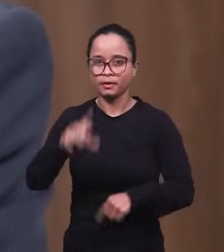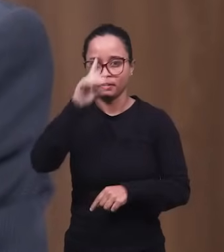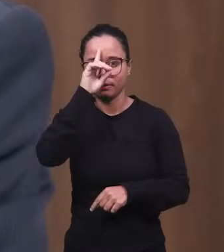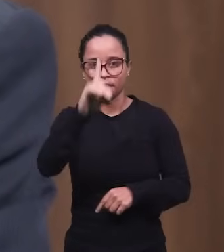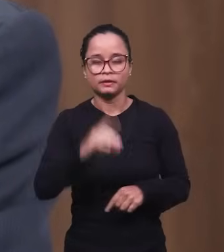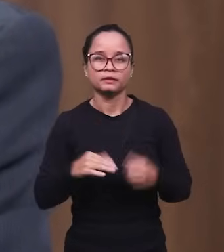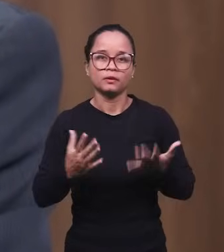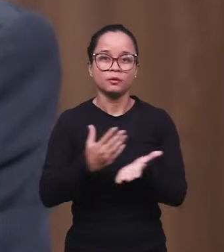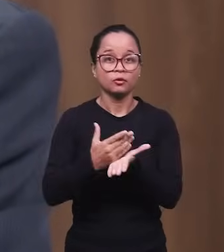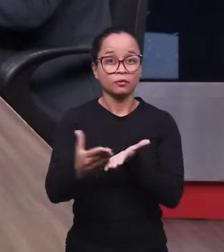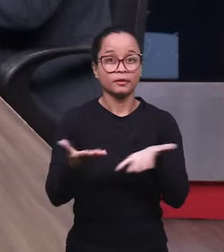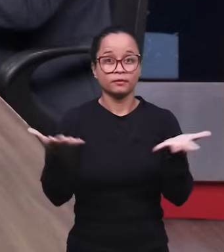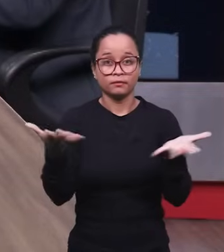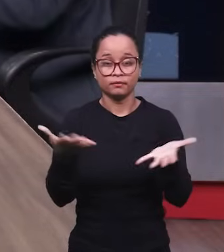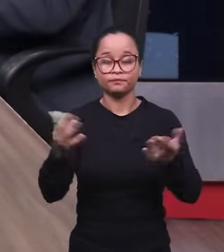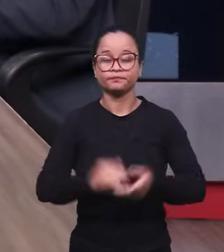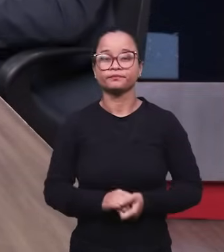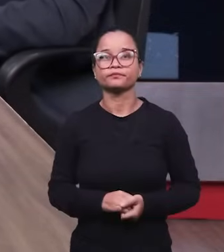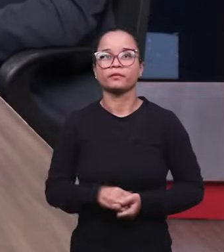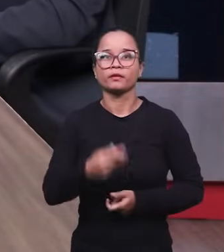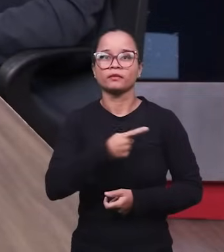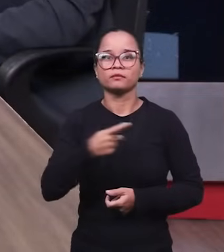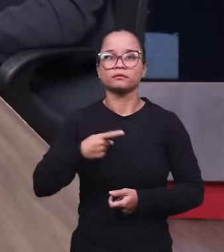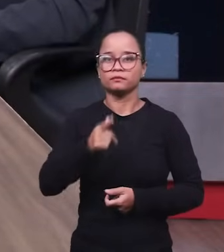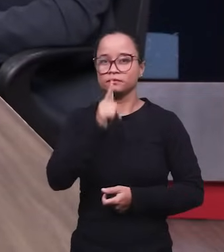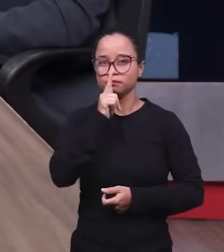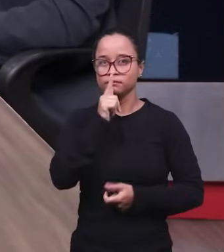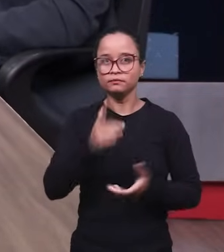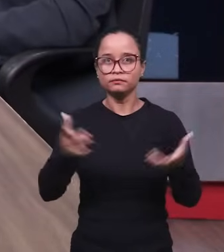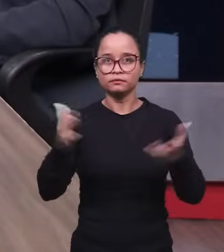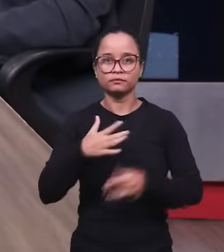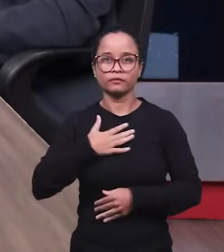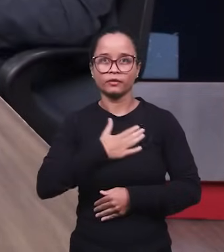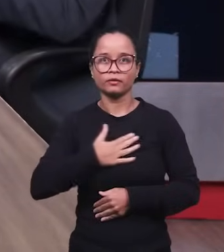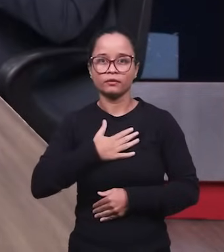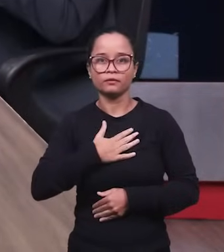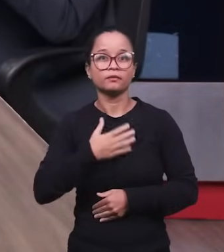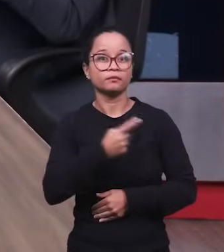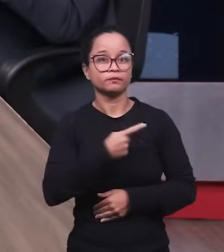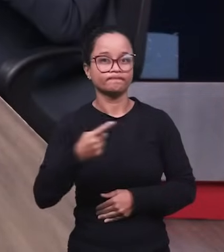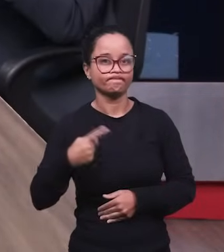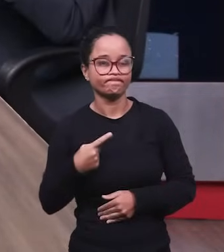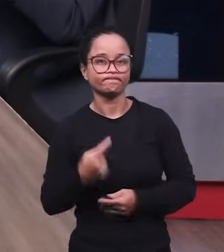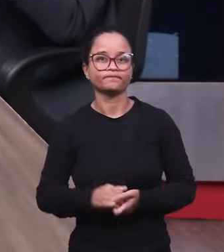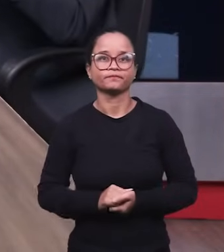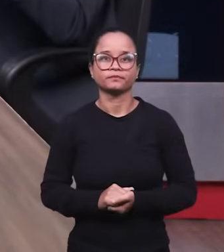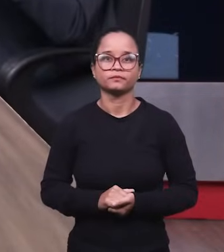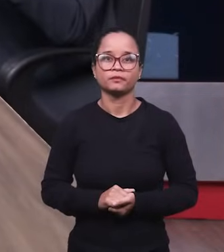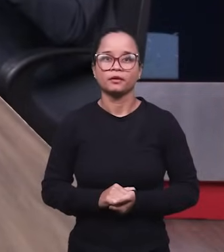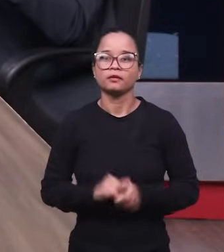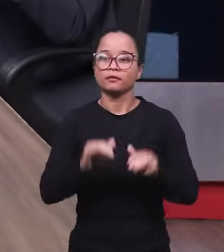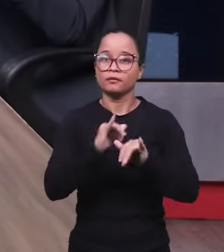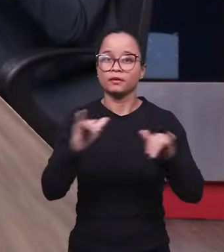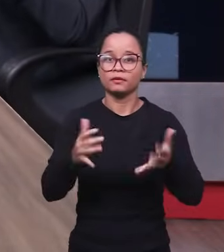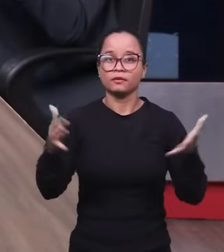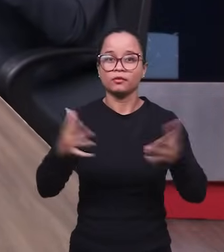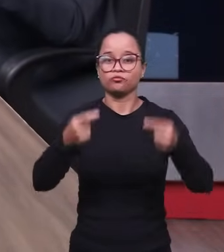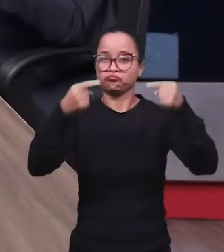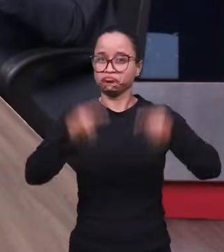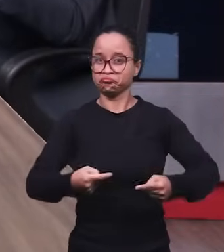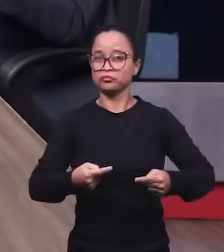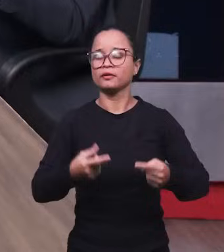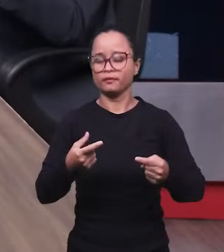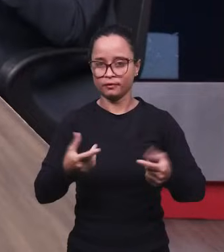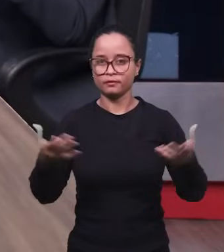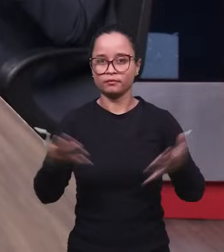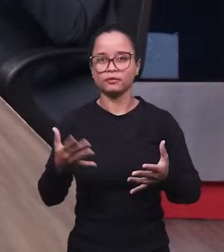dia. E para a gente poder iniciar aqui com o pastor Gilson, gostaria, pastor, que o senhor falasse para nós esses